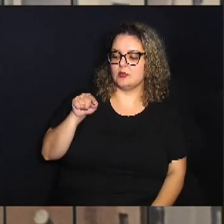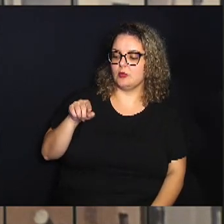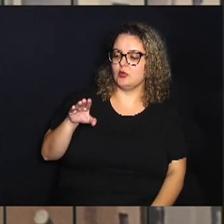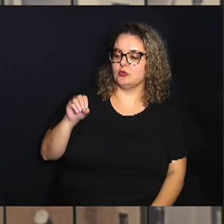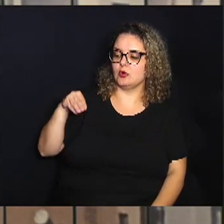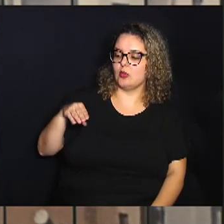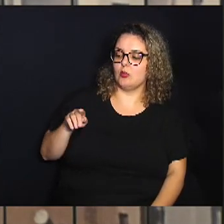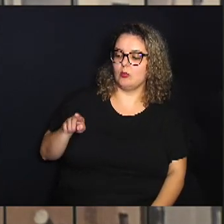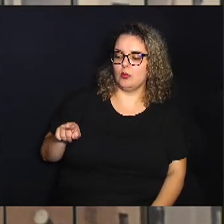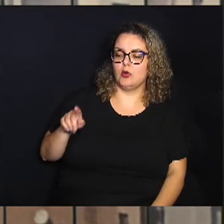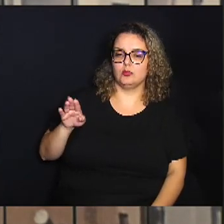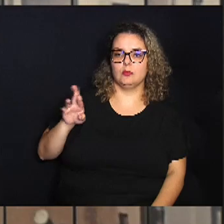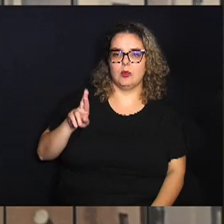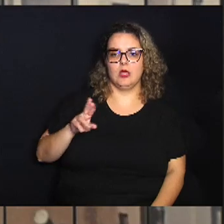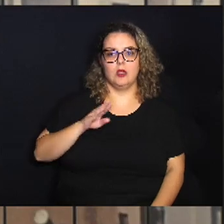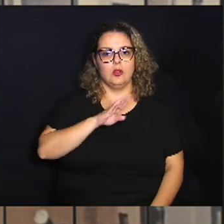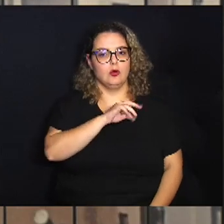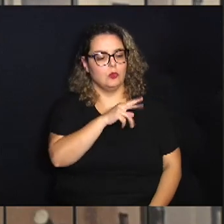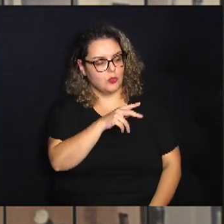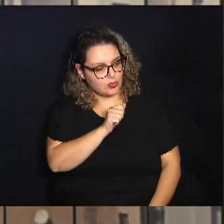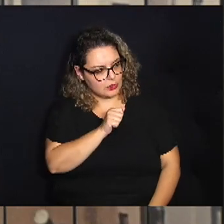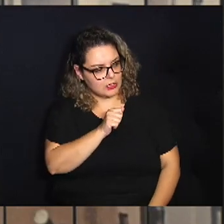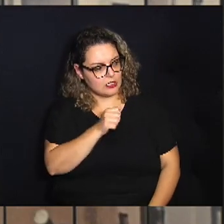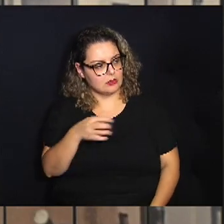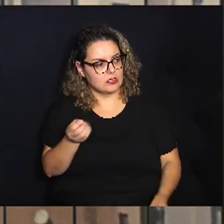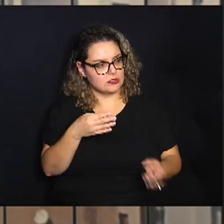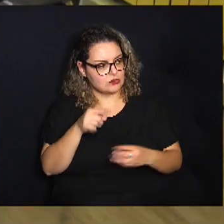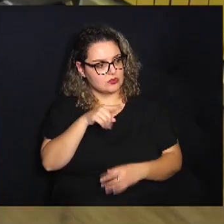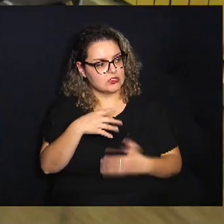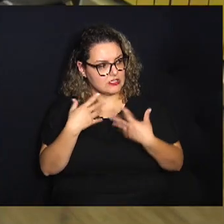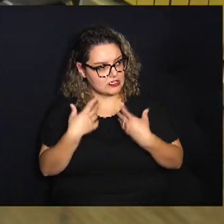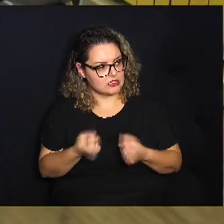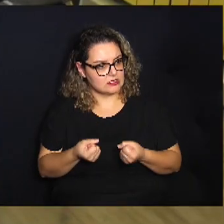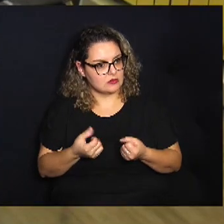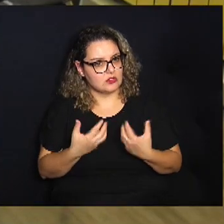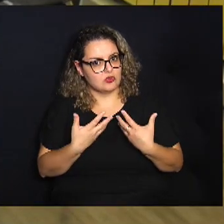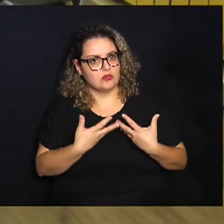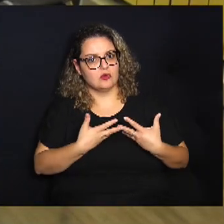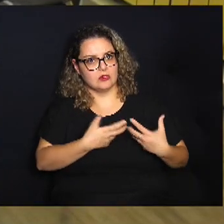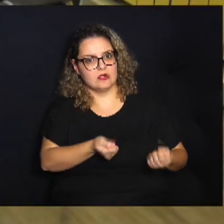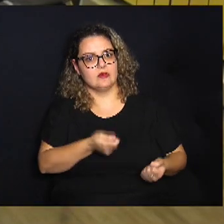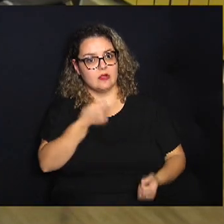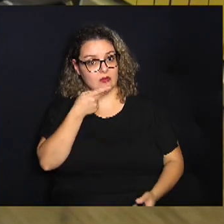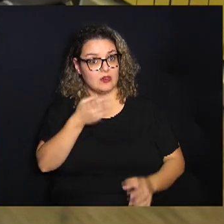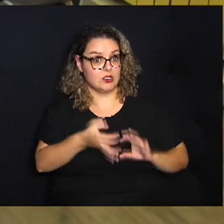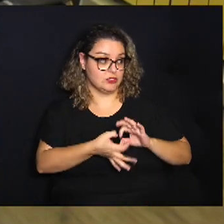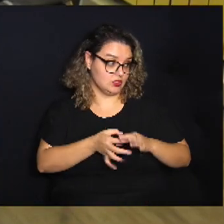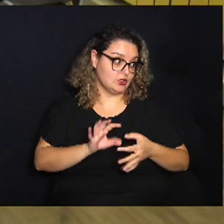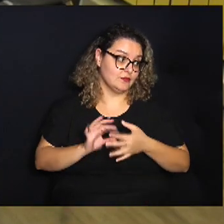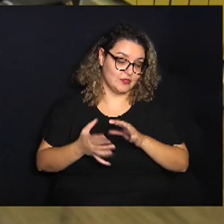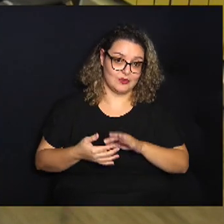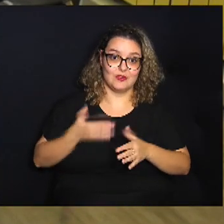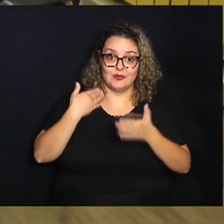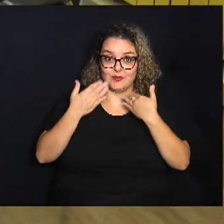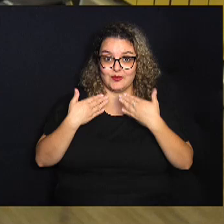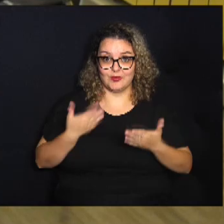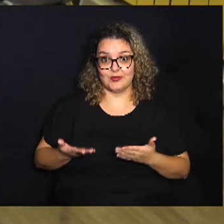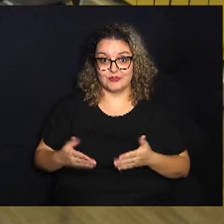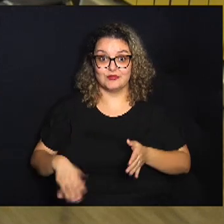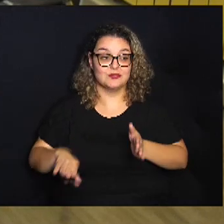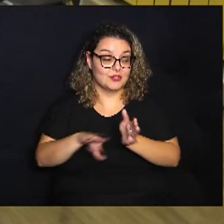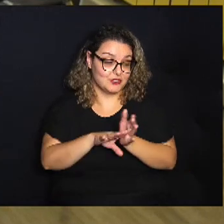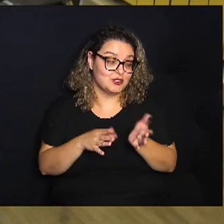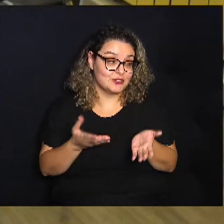www.vunesp.com.br. E, Bruna, recentemente agora você recebeu um convite... que a gente está falando de Olimpíadas, a gente conversou que as Olimpíadas estão